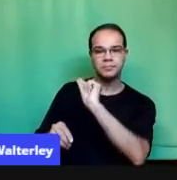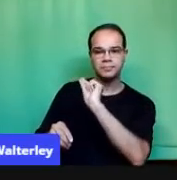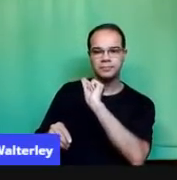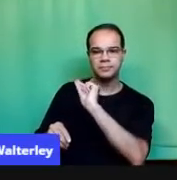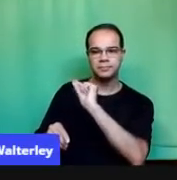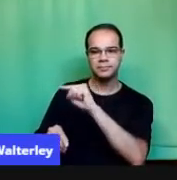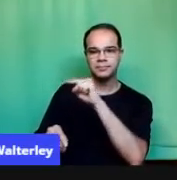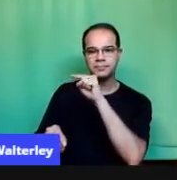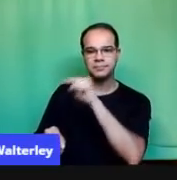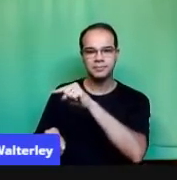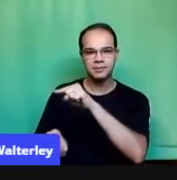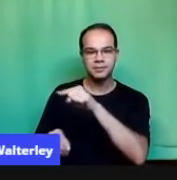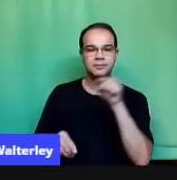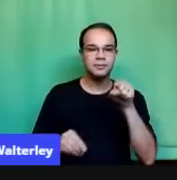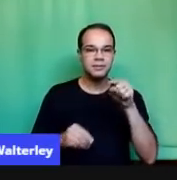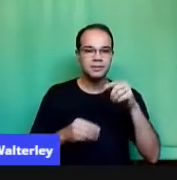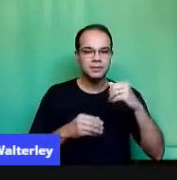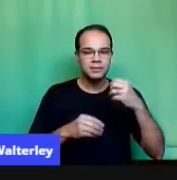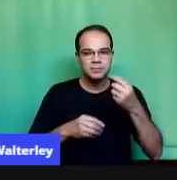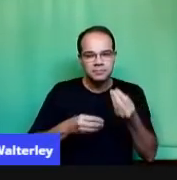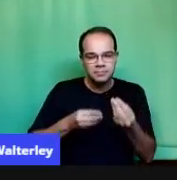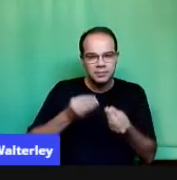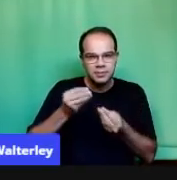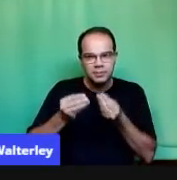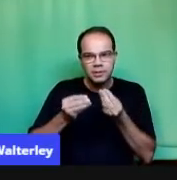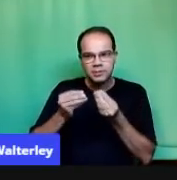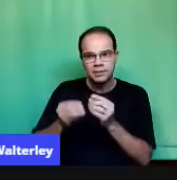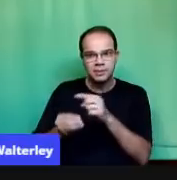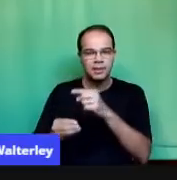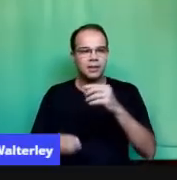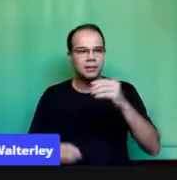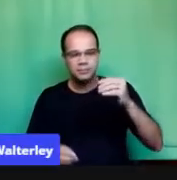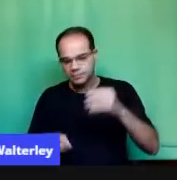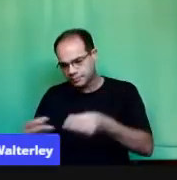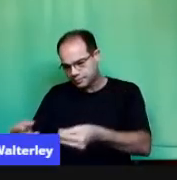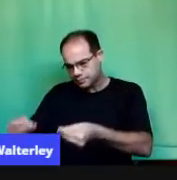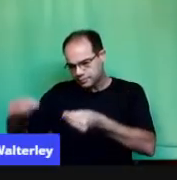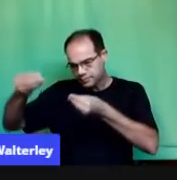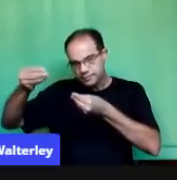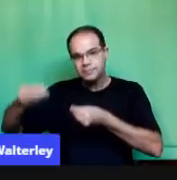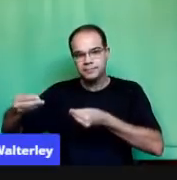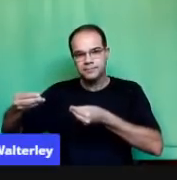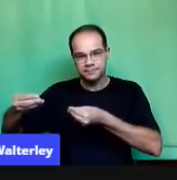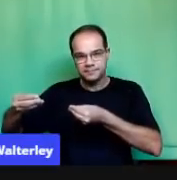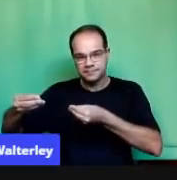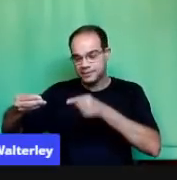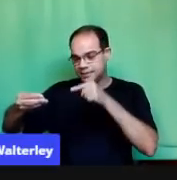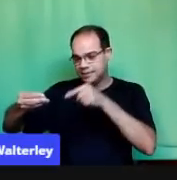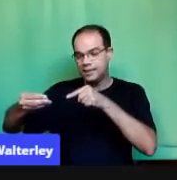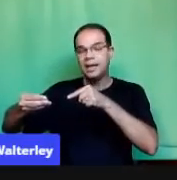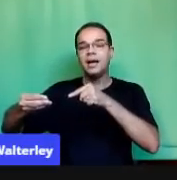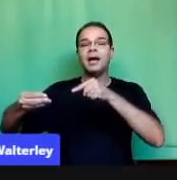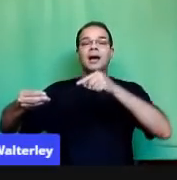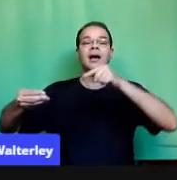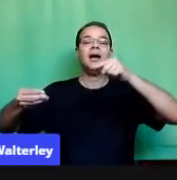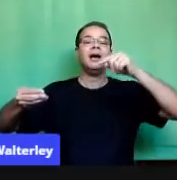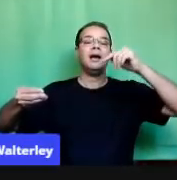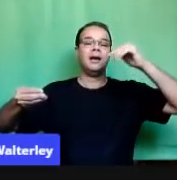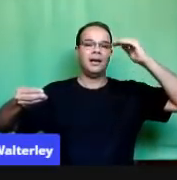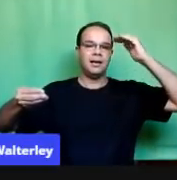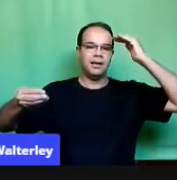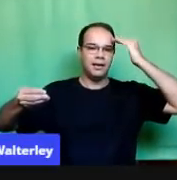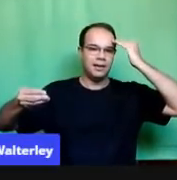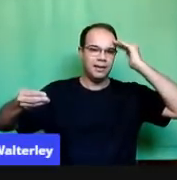essa atividade com a criança. Então, toda essa contextualização, que é uma contextualização que nós